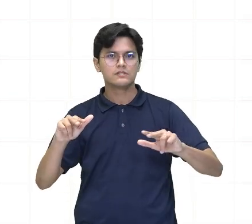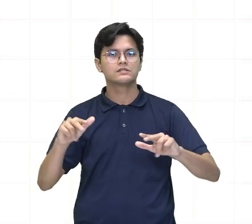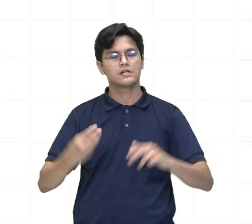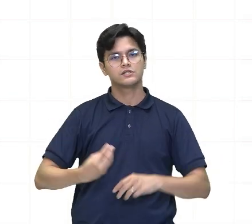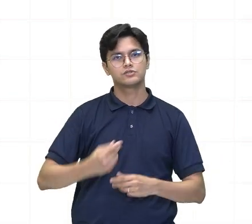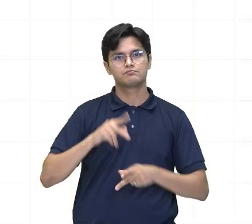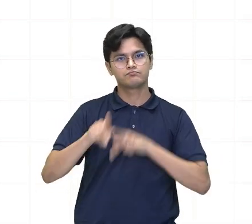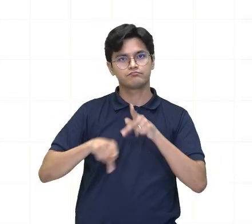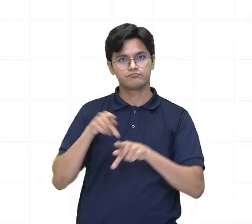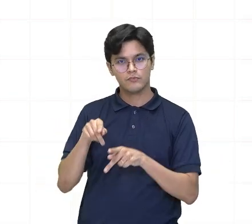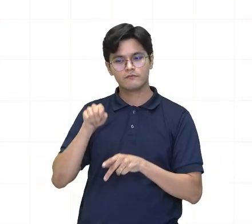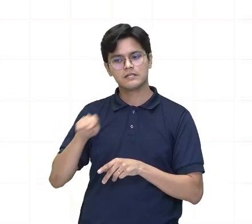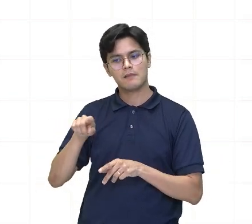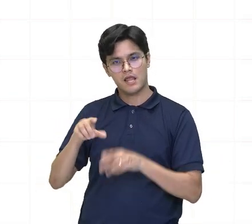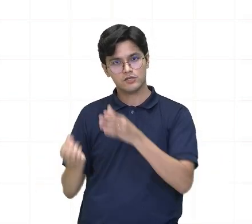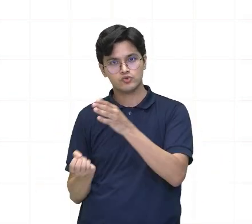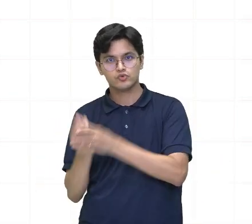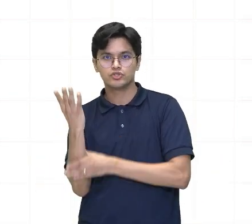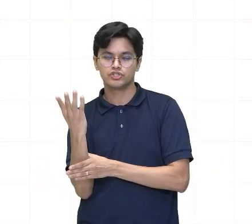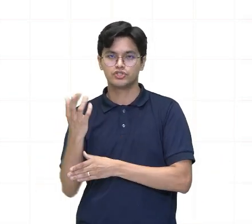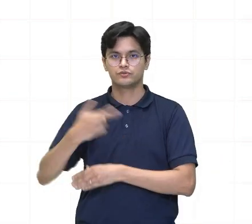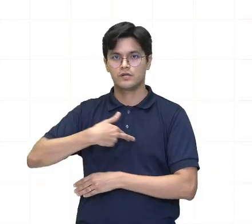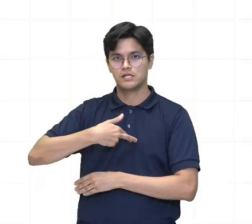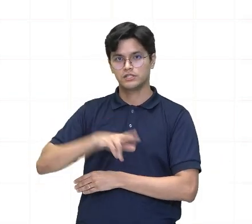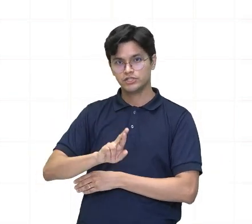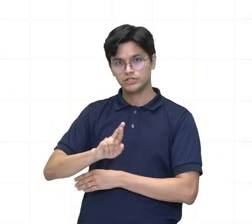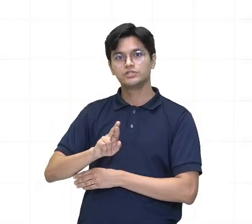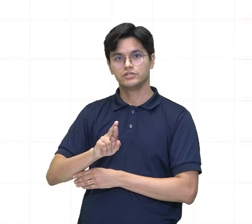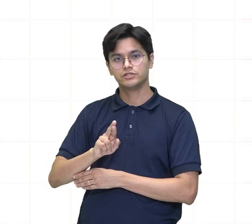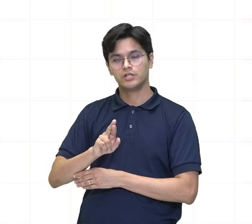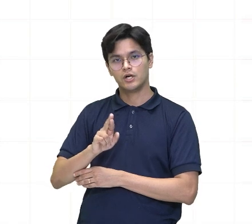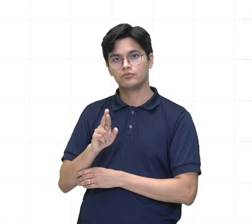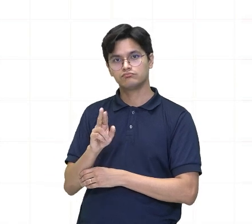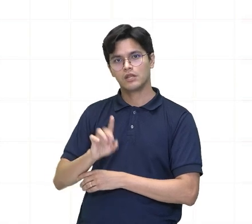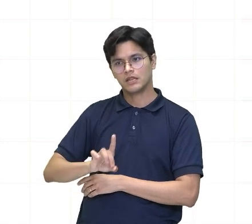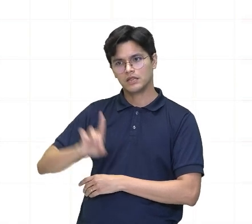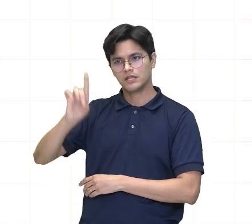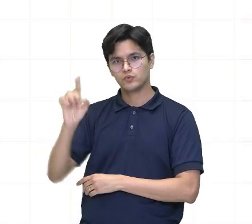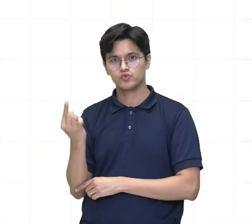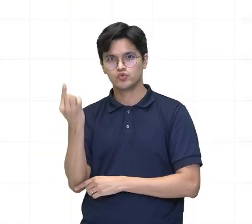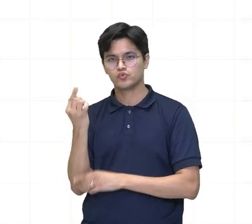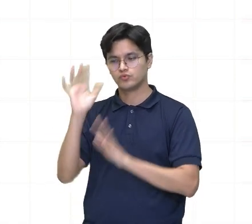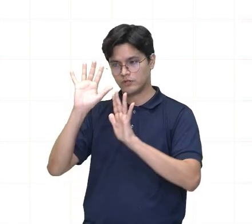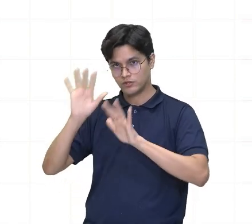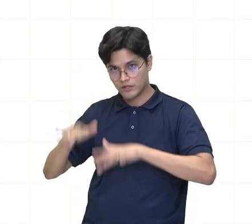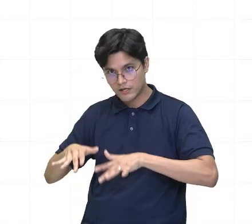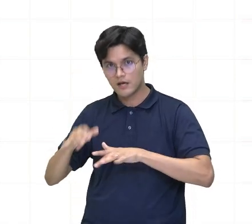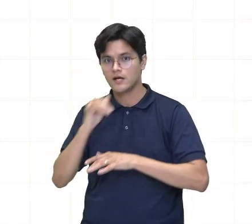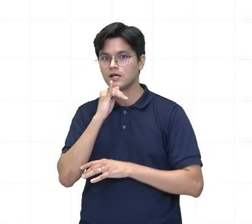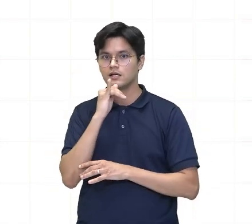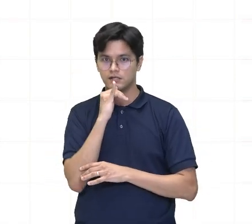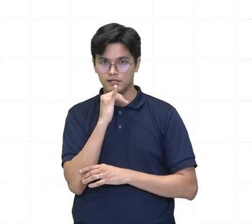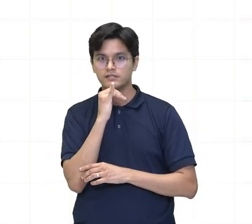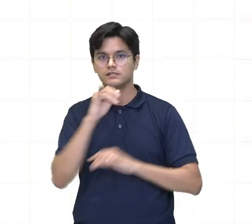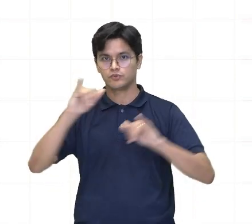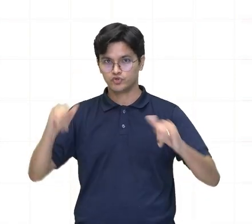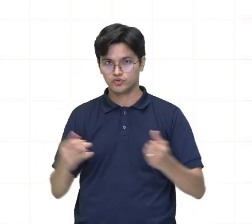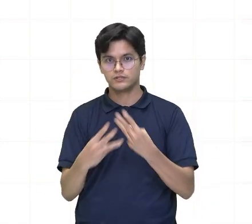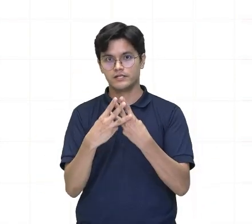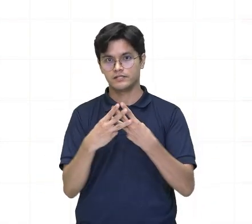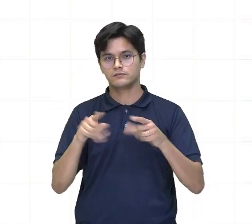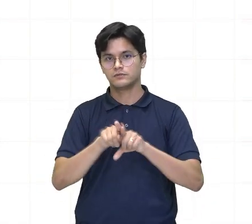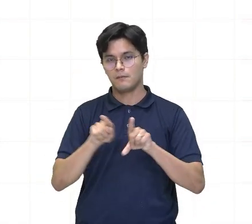religiões monoteístas, como o judaísmo, o cristianismo e o islamismo, que foram fundados